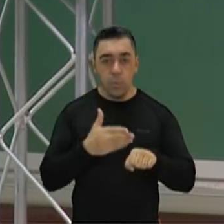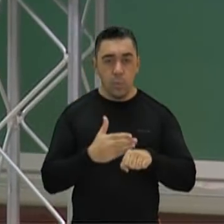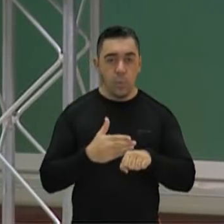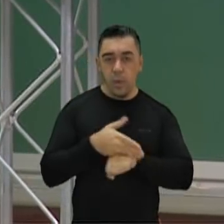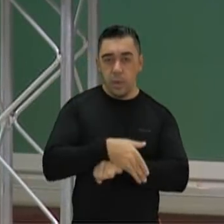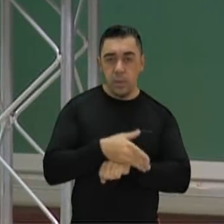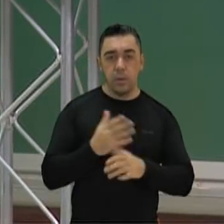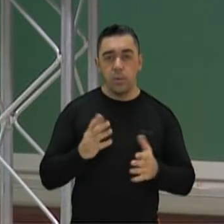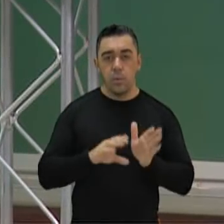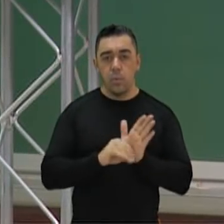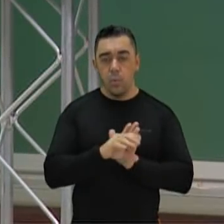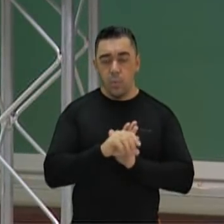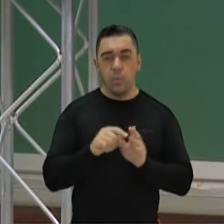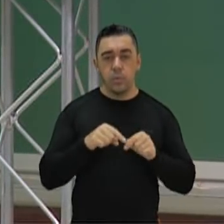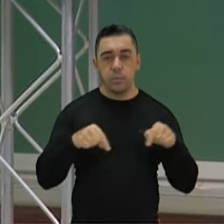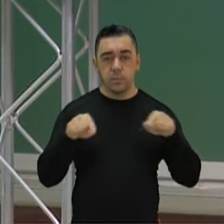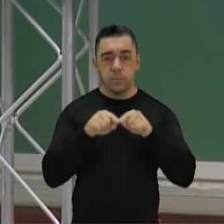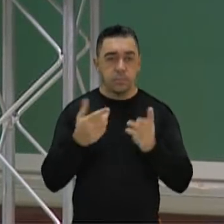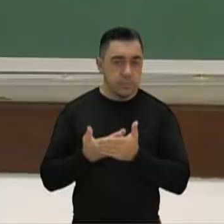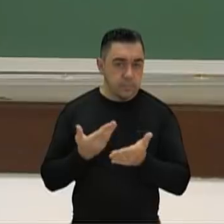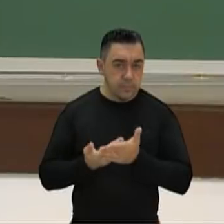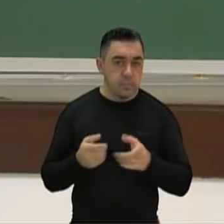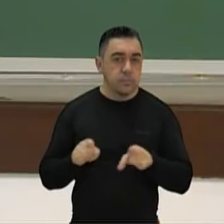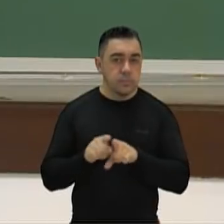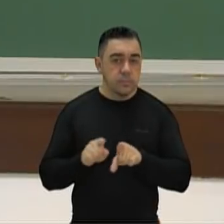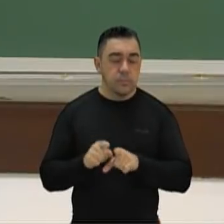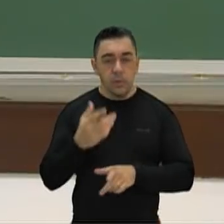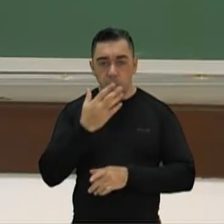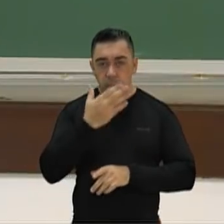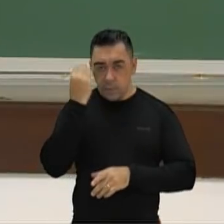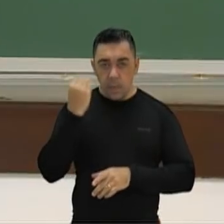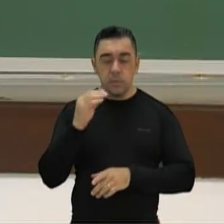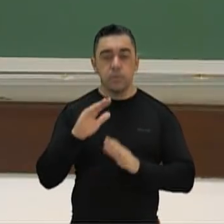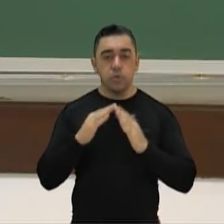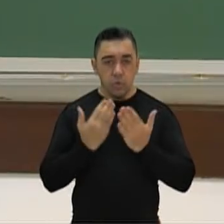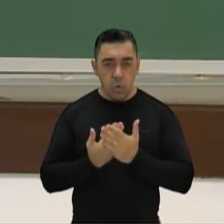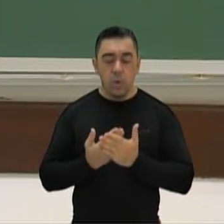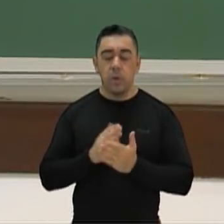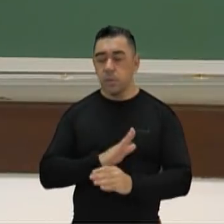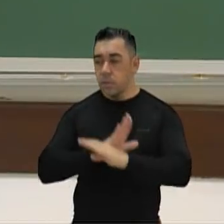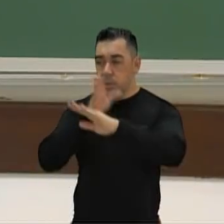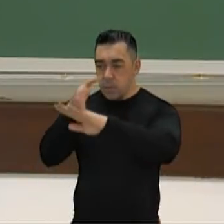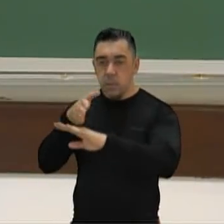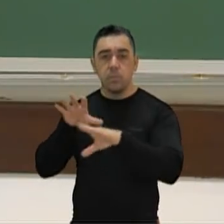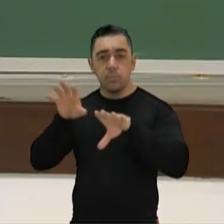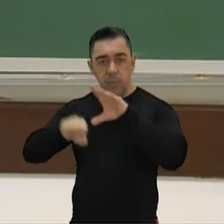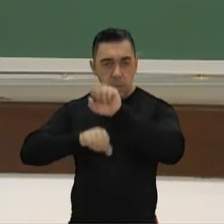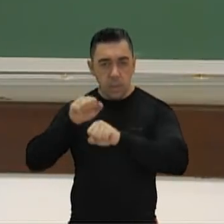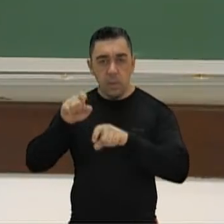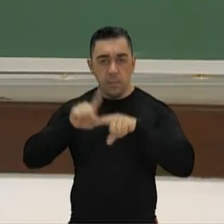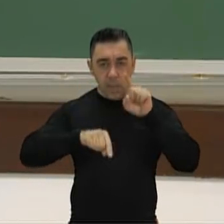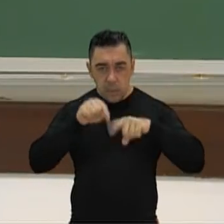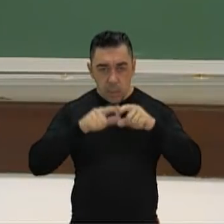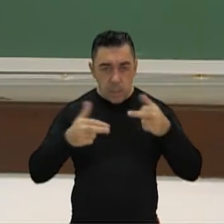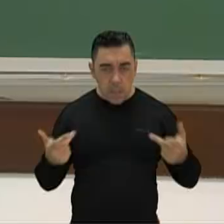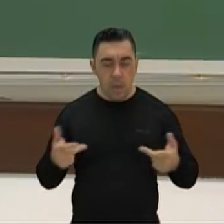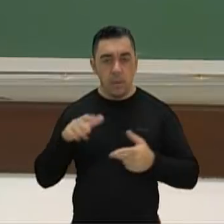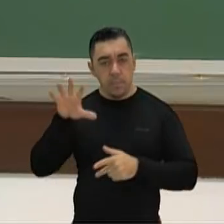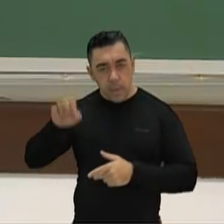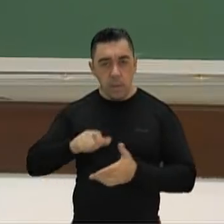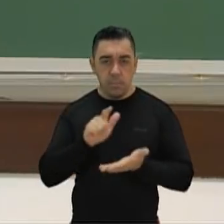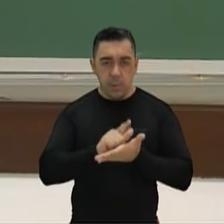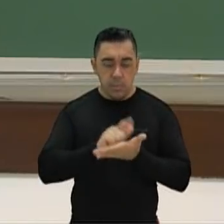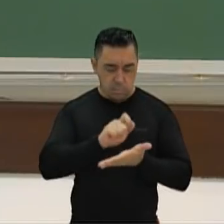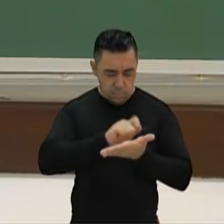ao Classroom, não deixe de entrar em contato com a sua escola e pegar o seu material impresso para também